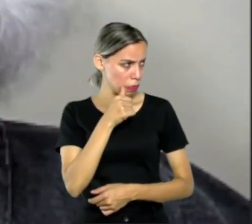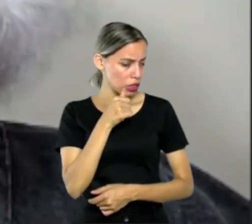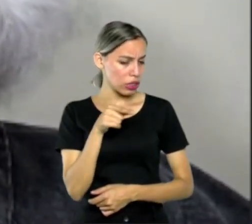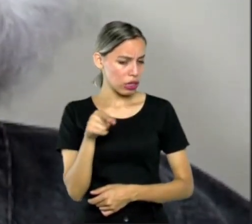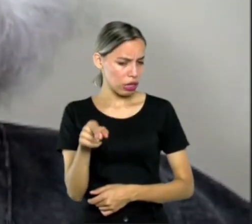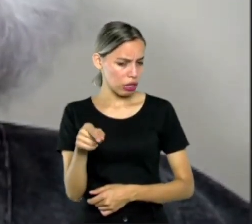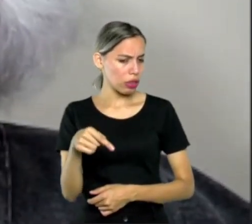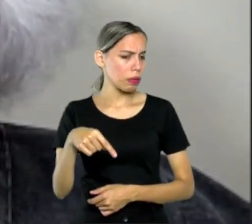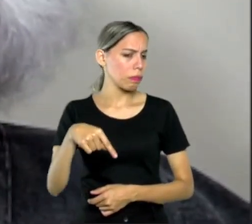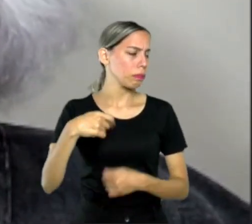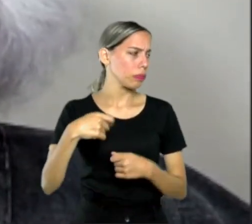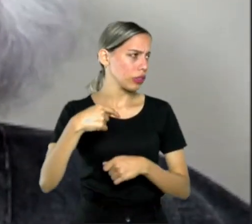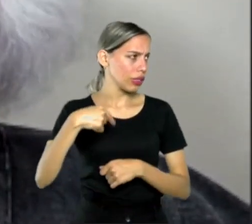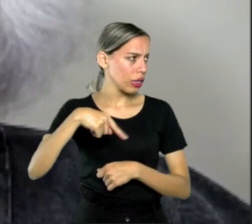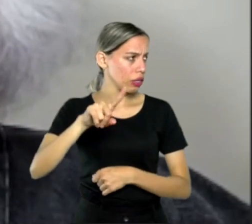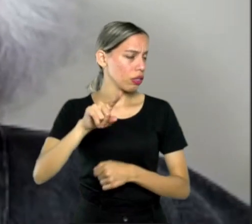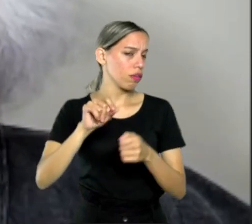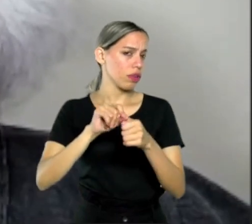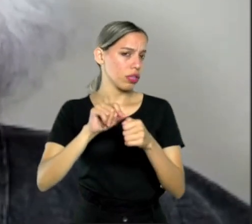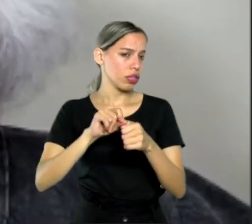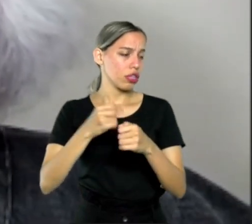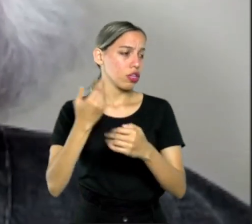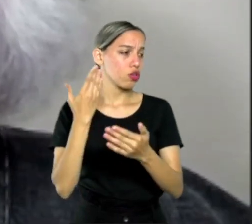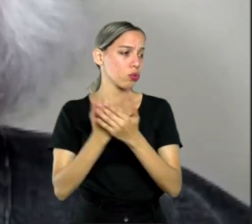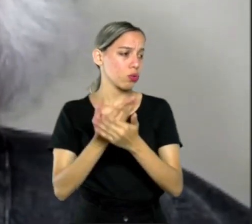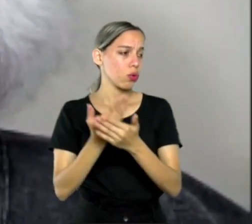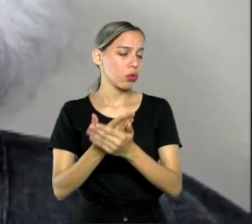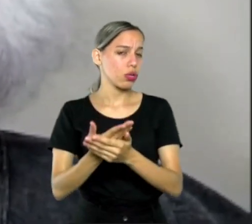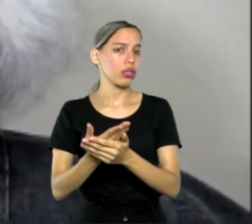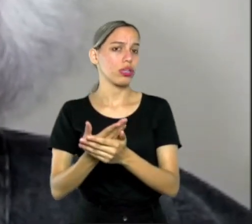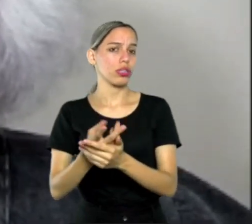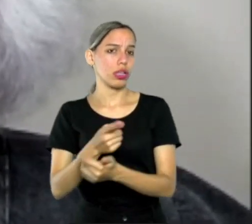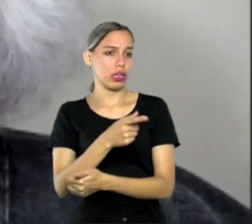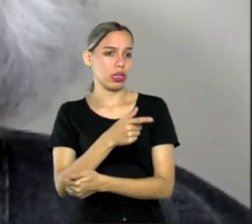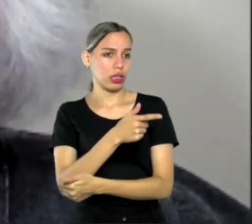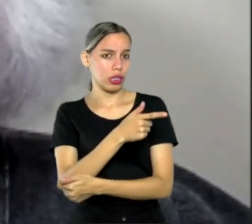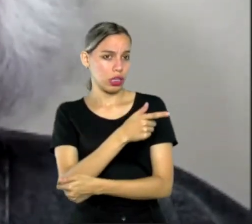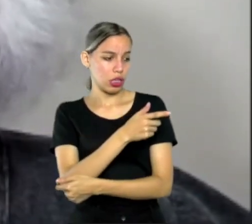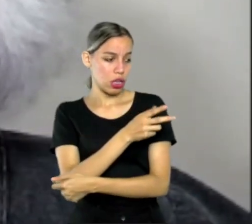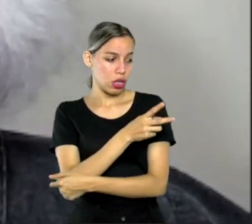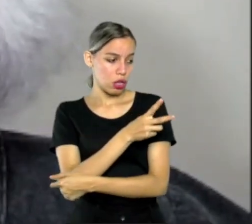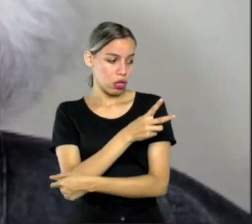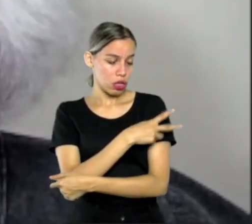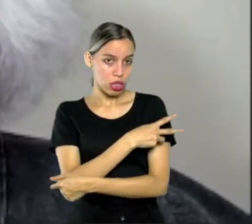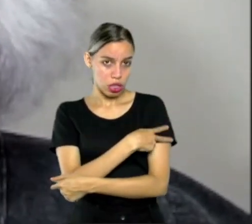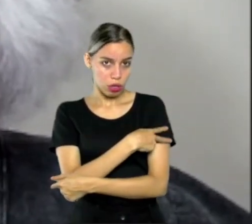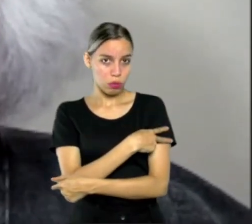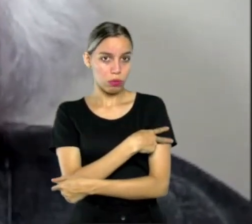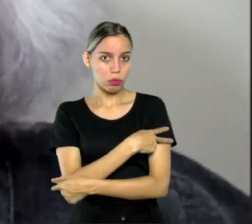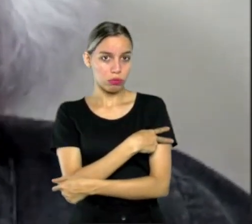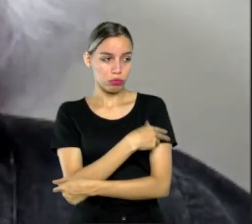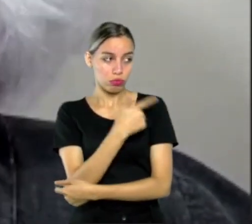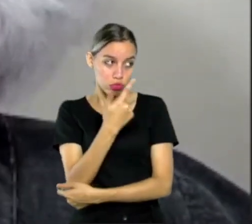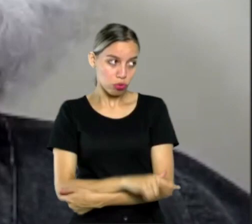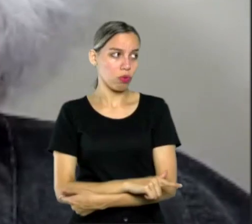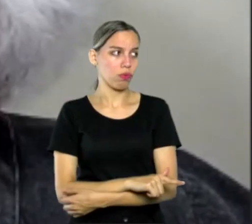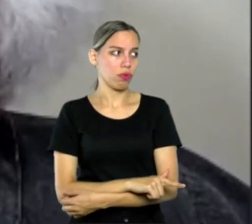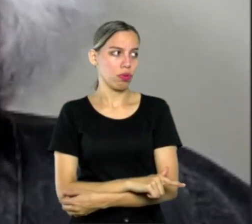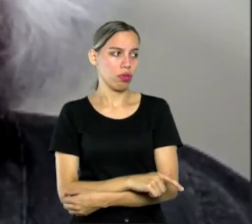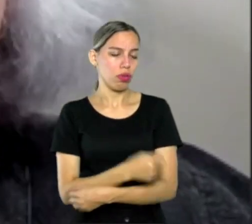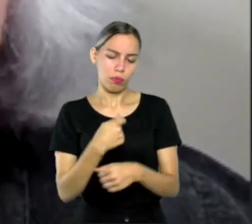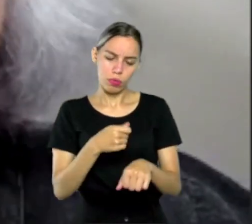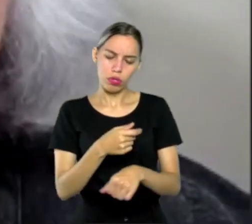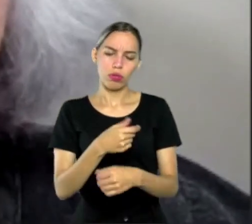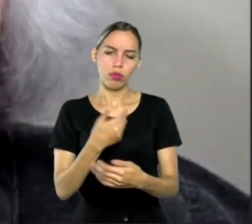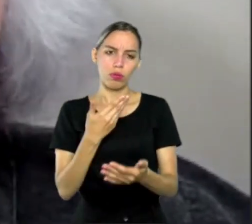a 2ª série de novo. E uma criança que já entrou sabendo ler, ter que repetir uma série por